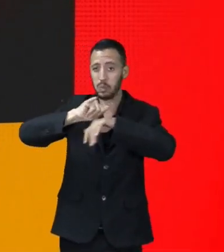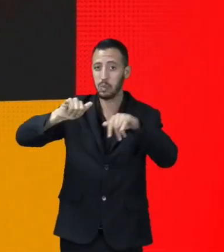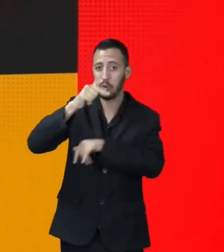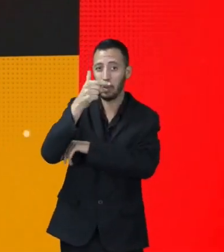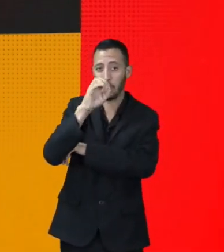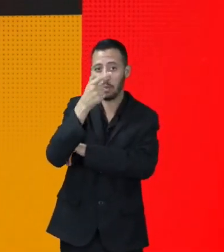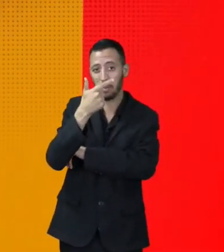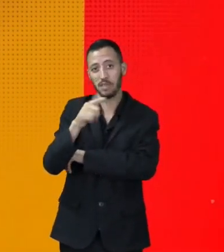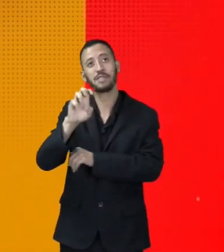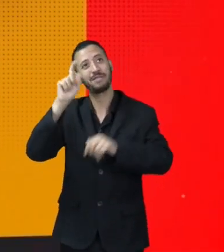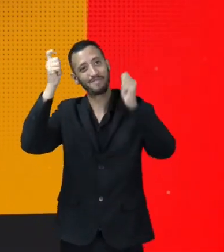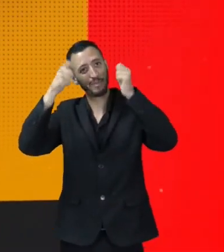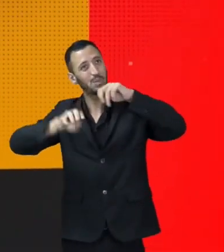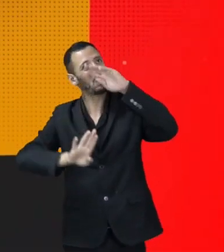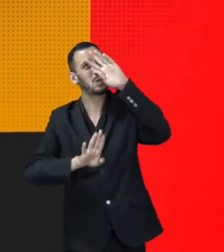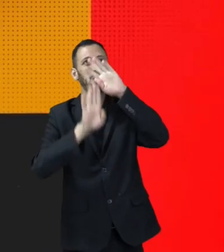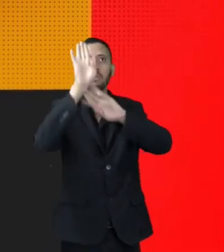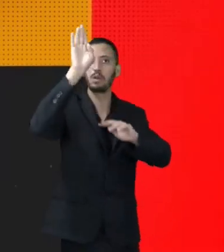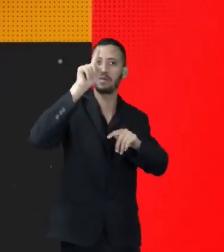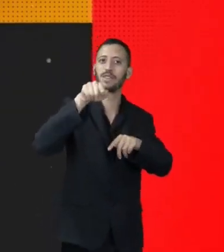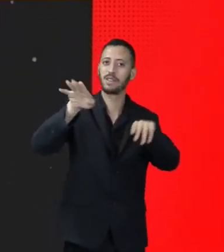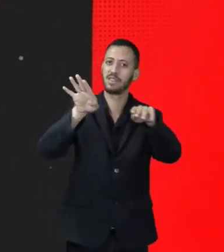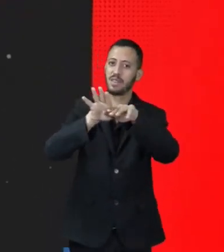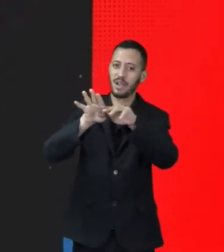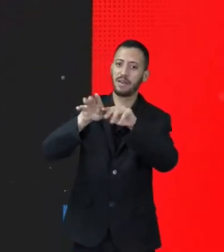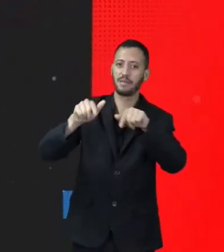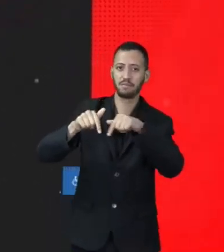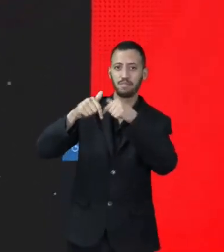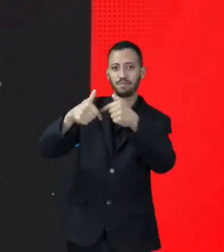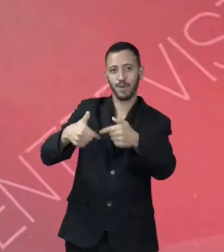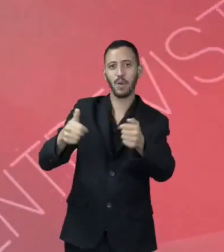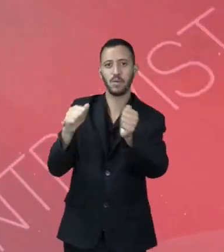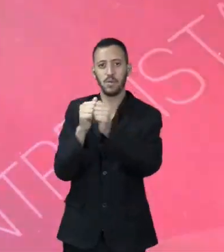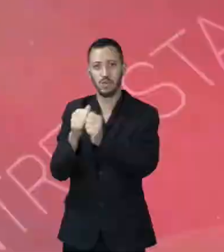E você faz parte dessa jornada.